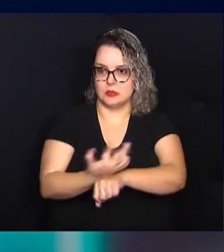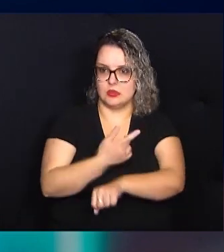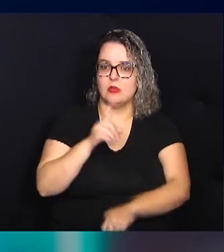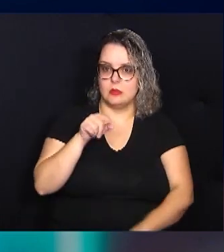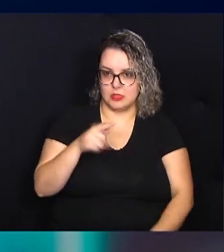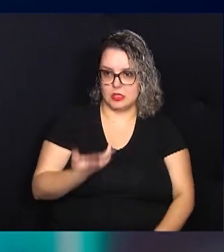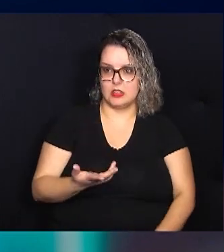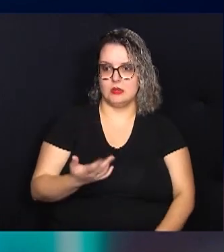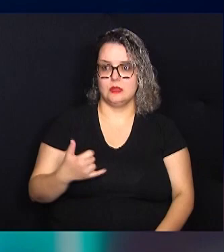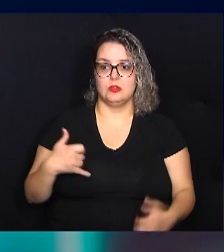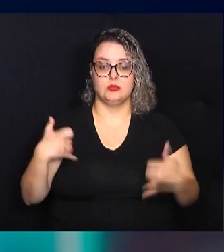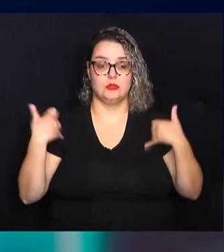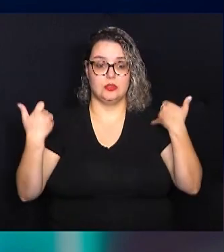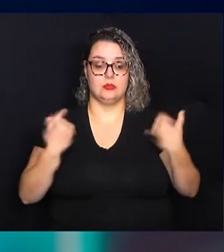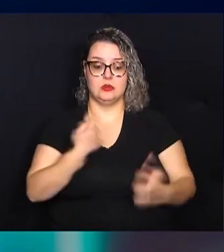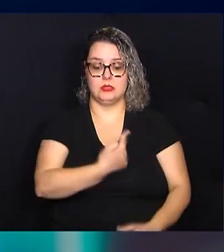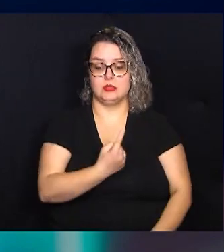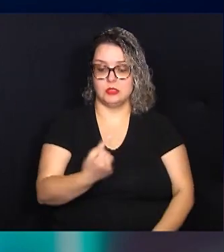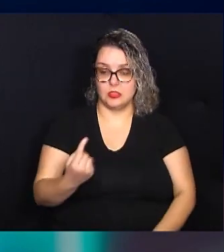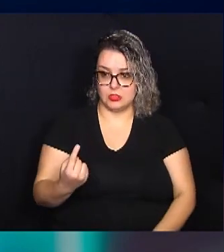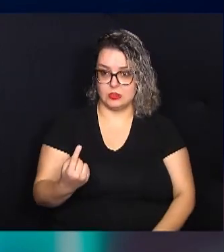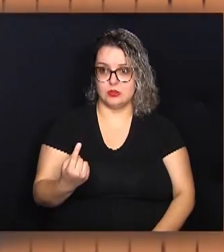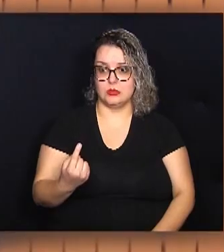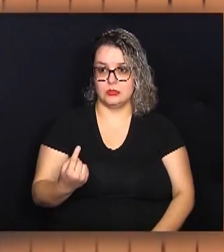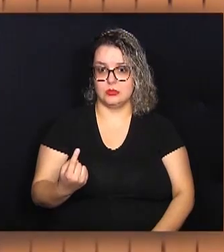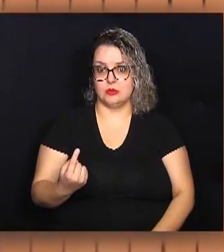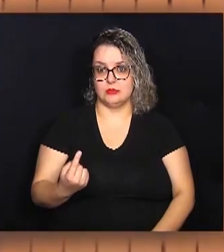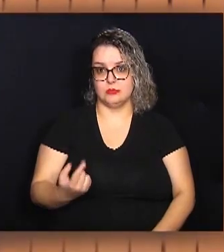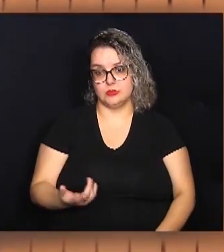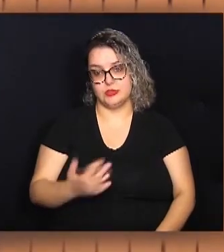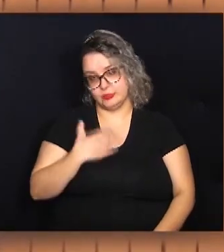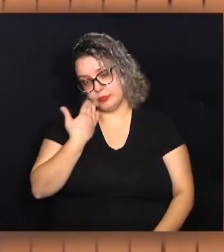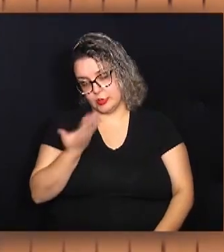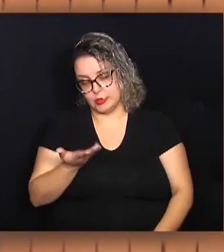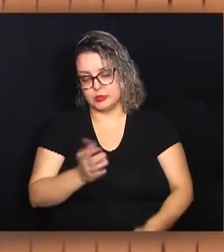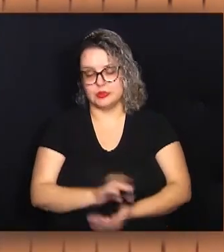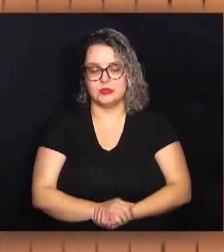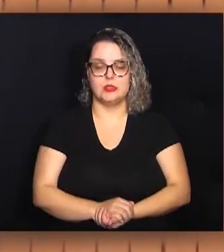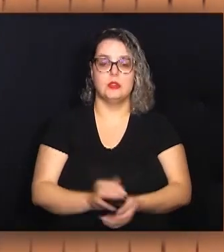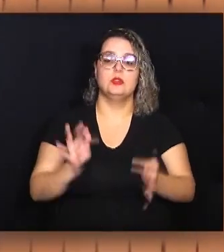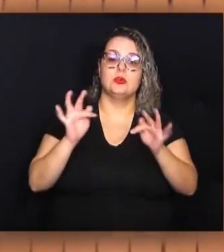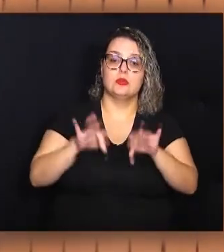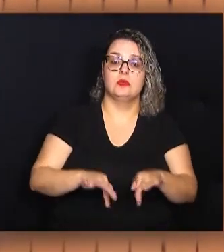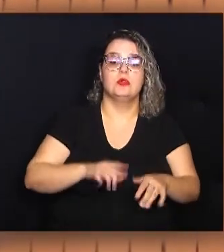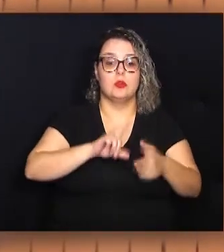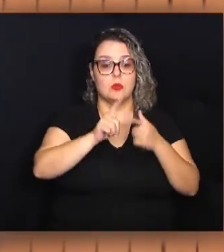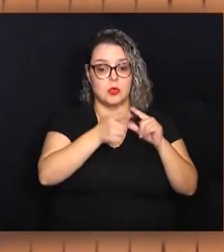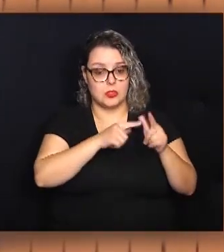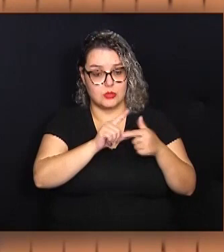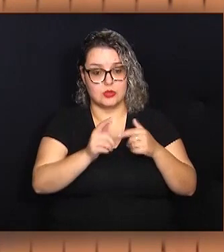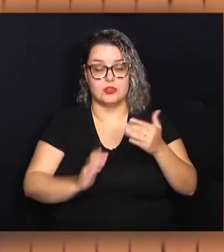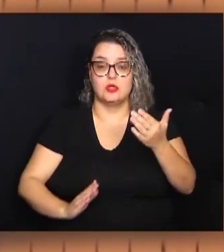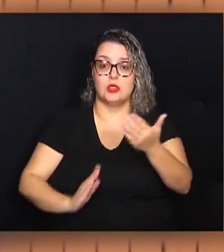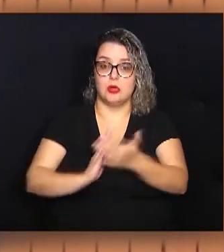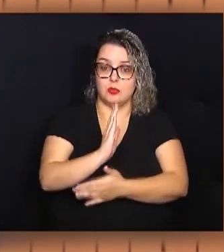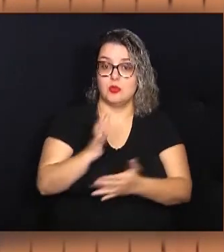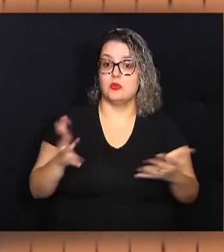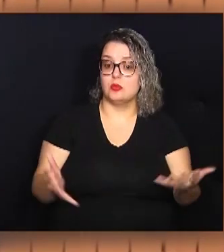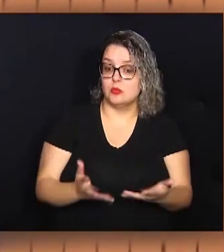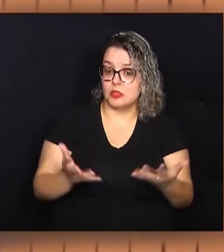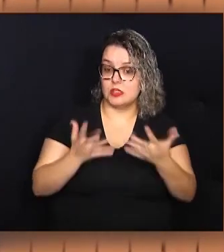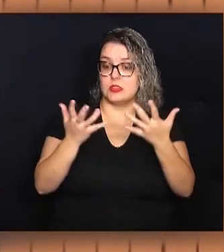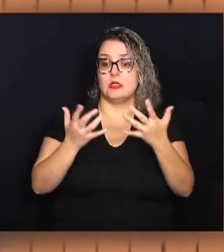No aniversário de cada um, né? Aniversário de morte, né? Ao término, o vereador Major Jaime aprovou a iniciativa